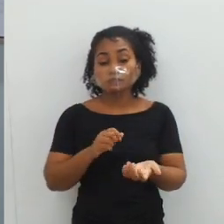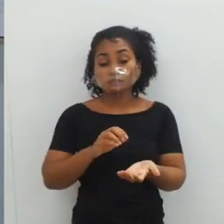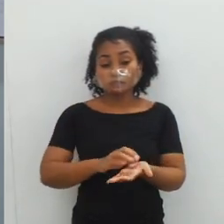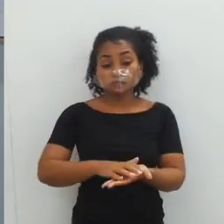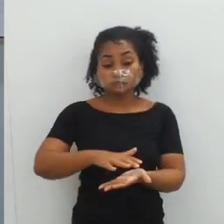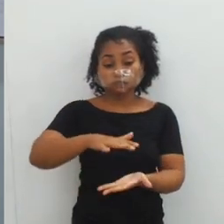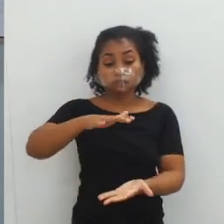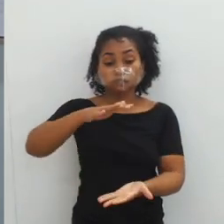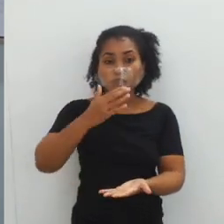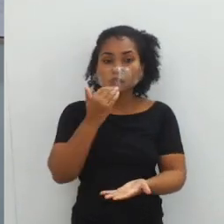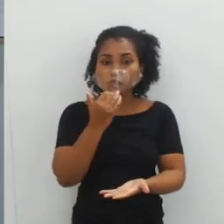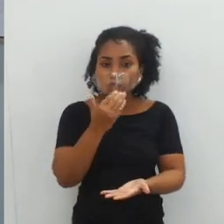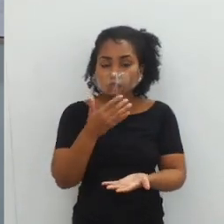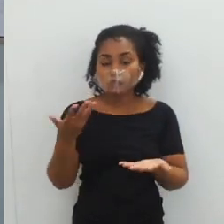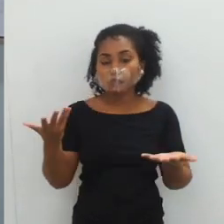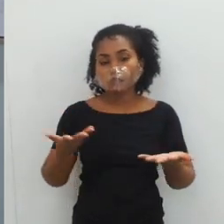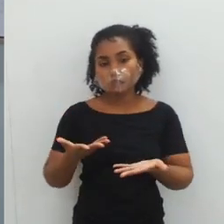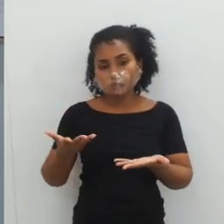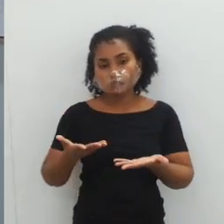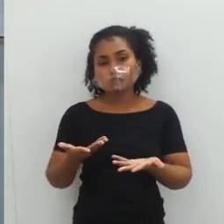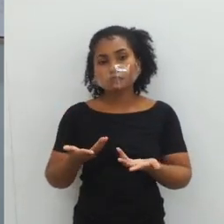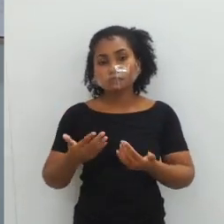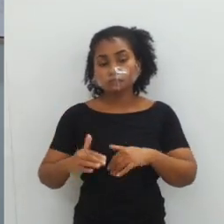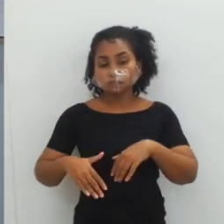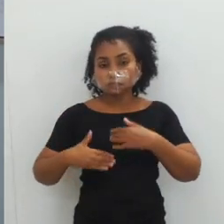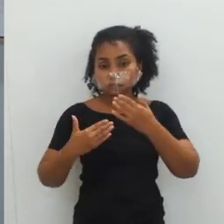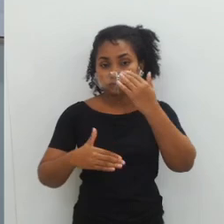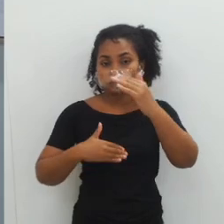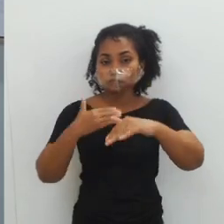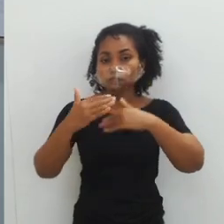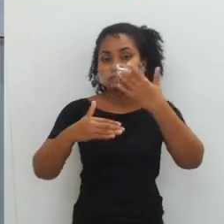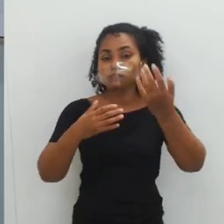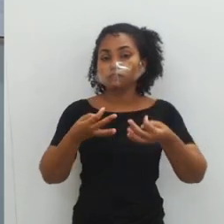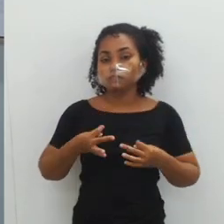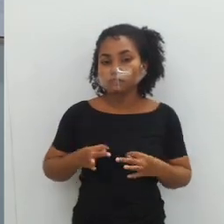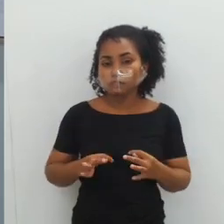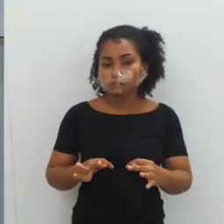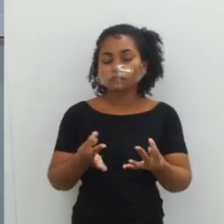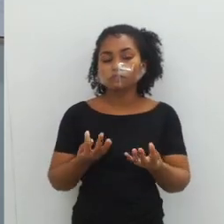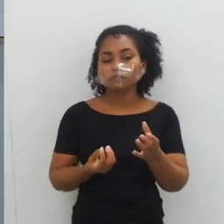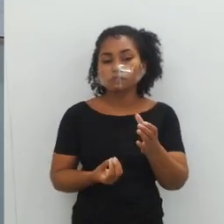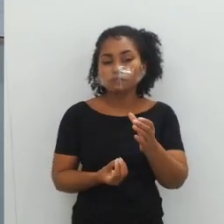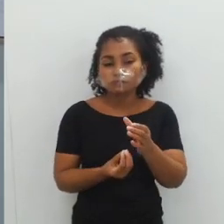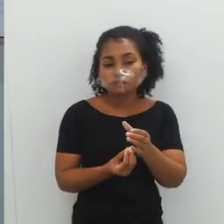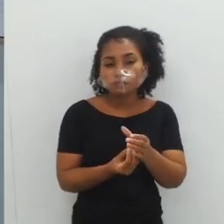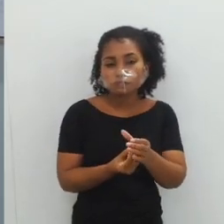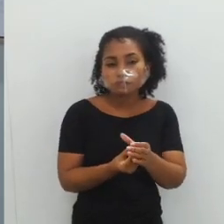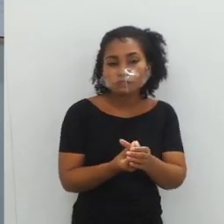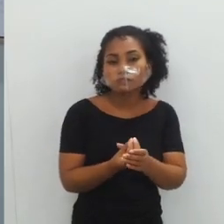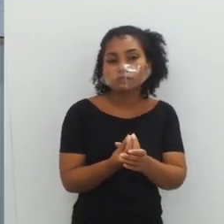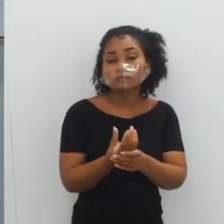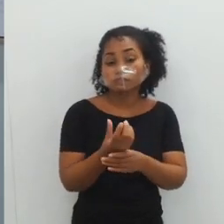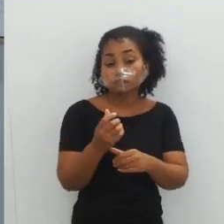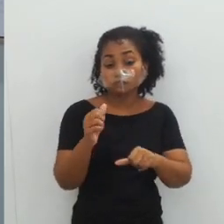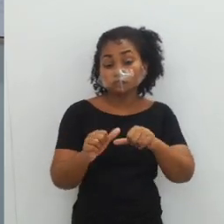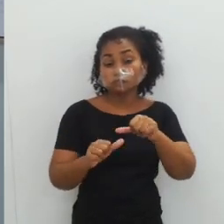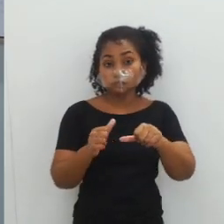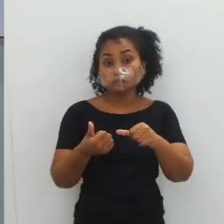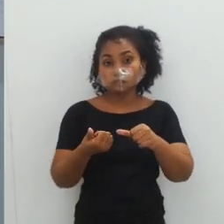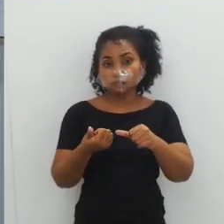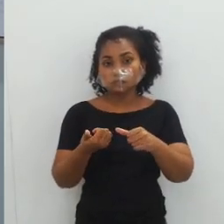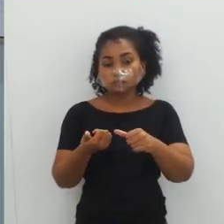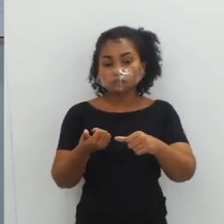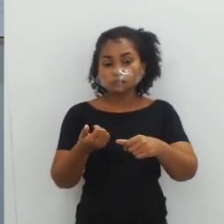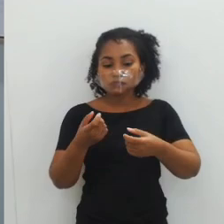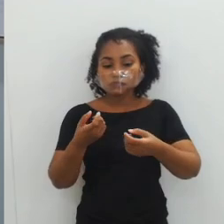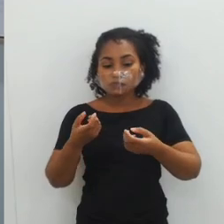alimento hoje, por conta desse avanço das tecnologias, das sementes geneticamente modificadas,